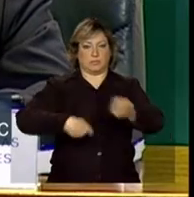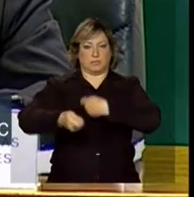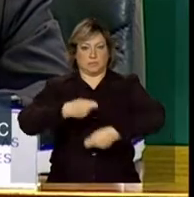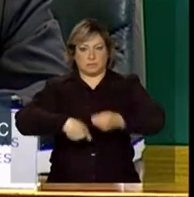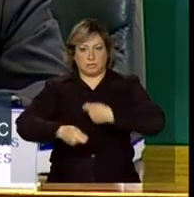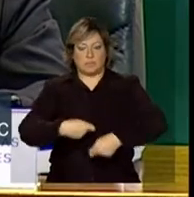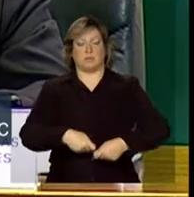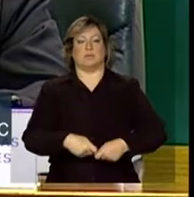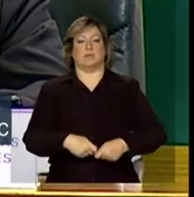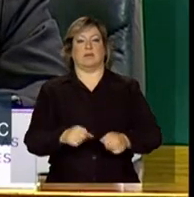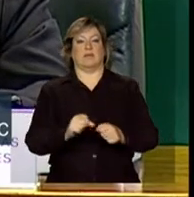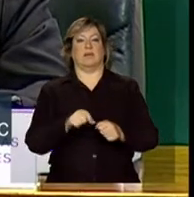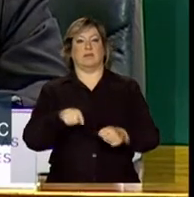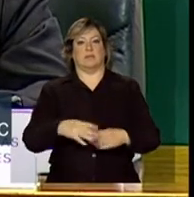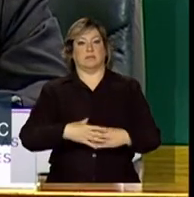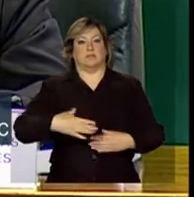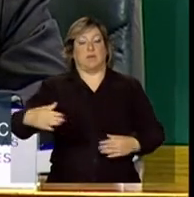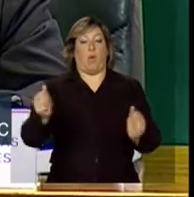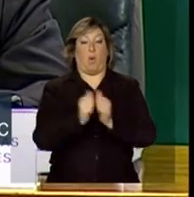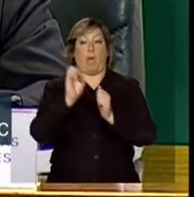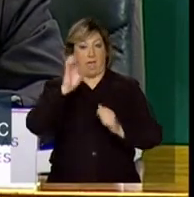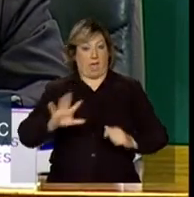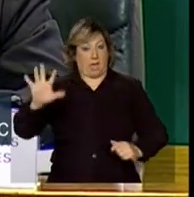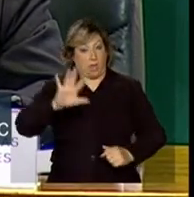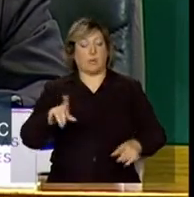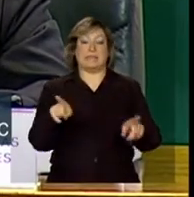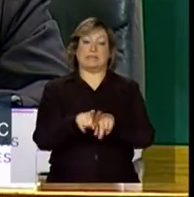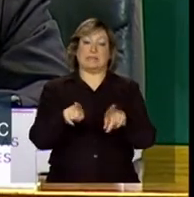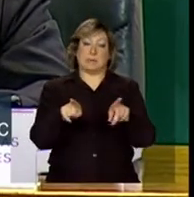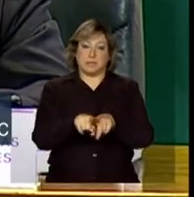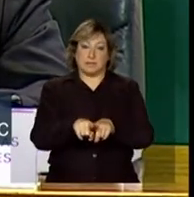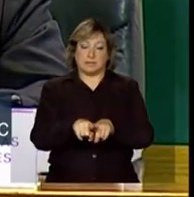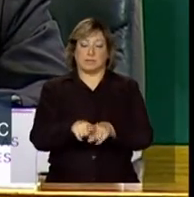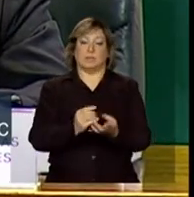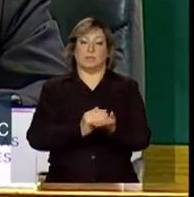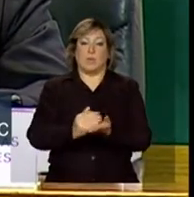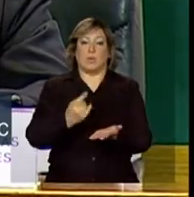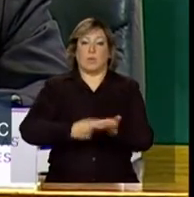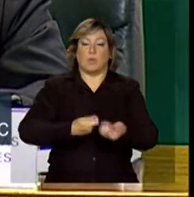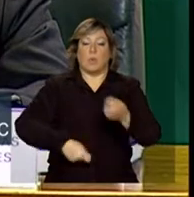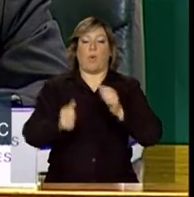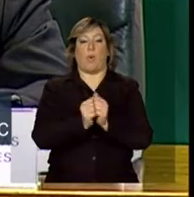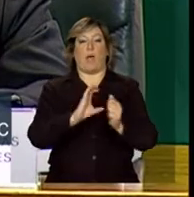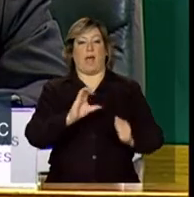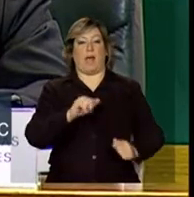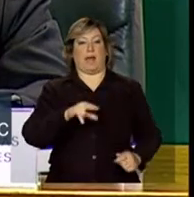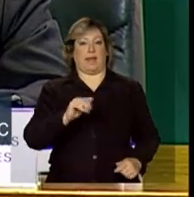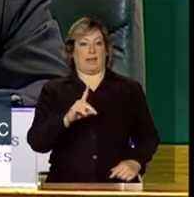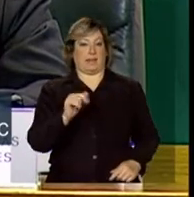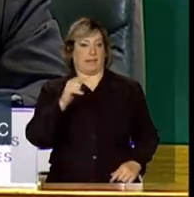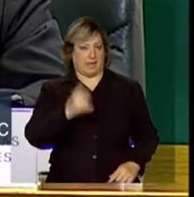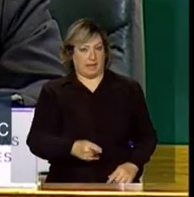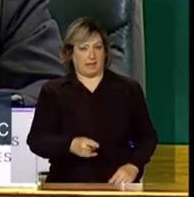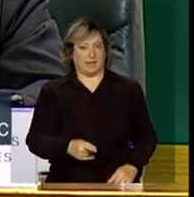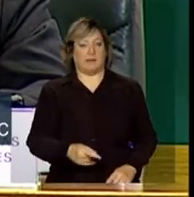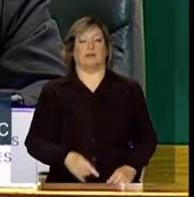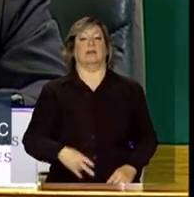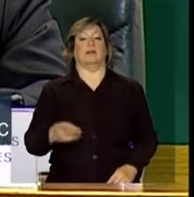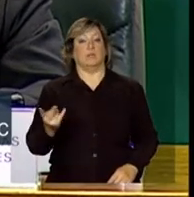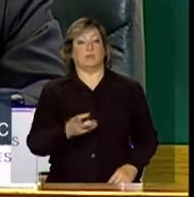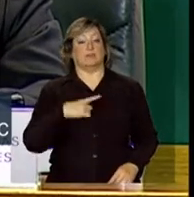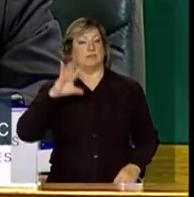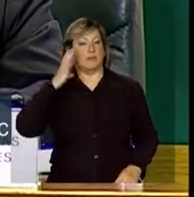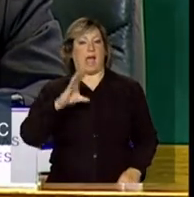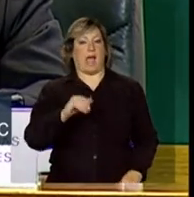avanço das negociações com os europeus assim como no início de negociações com Canadá ambas decididas pela